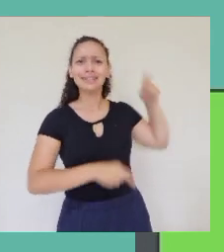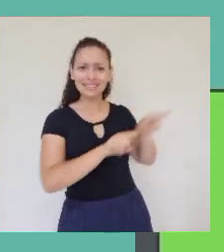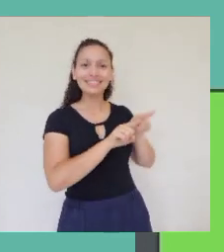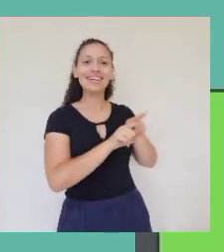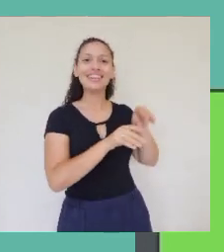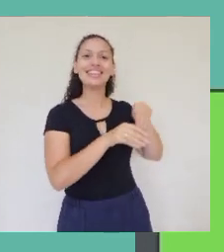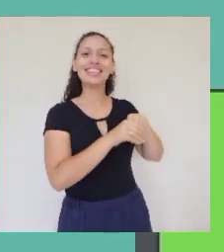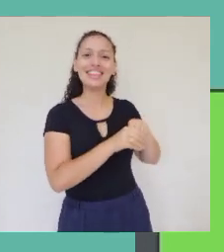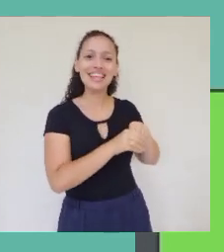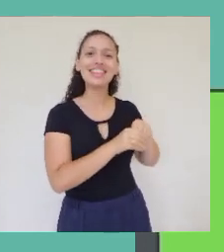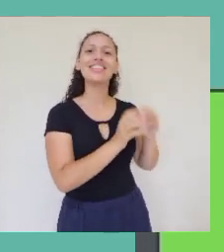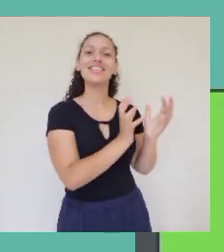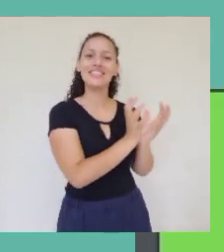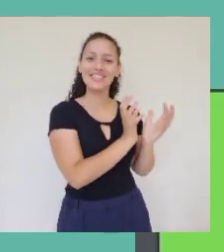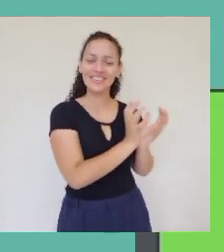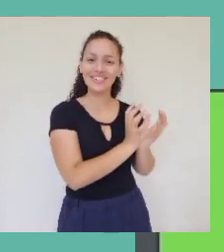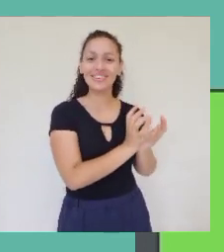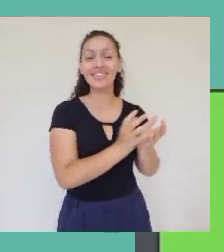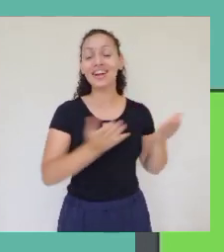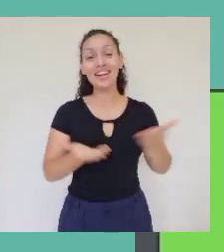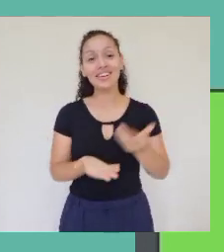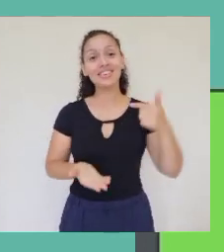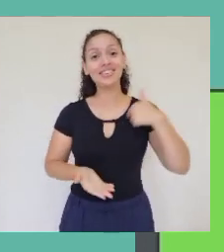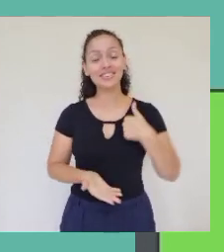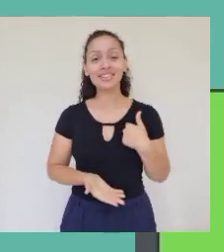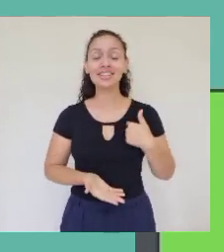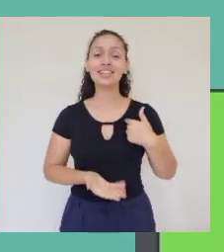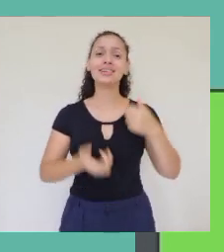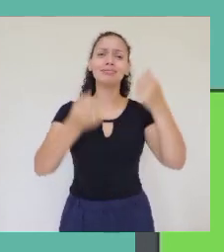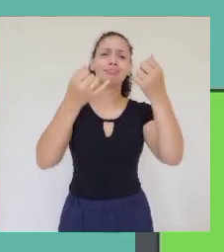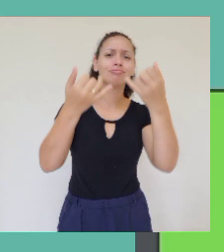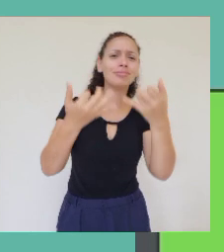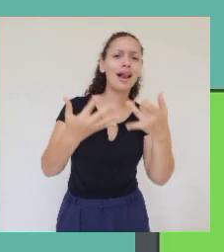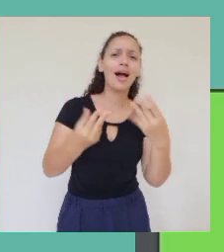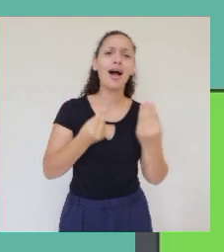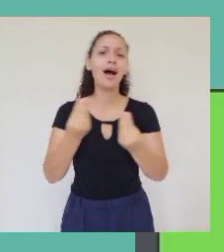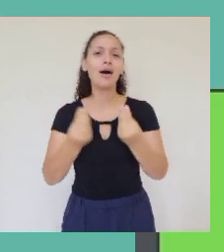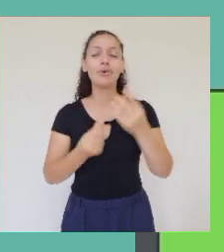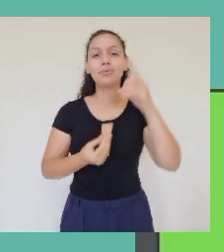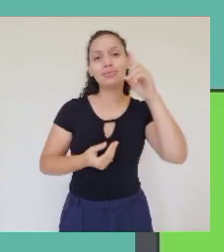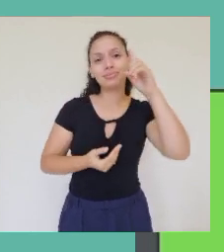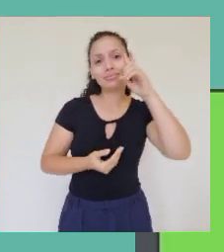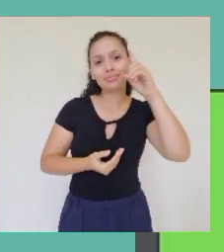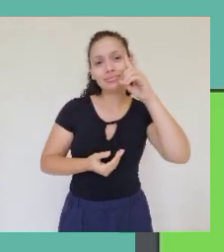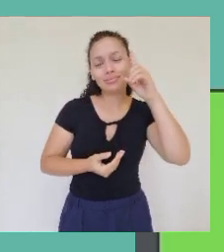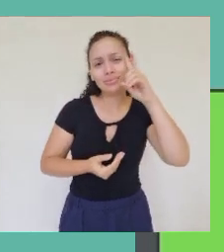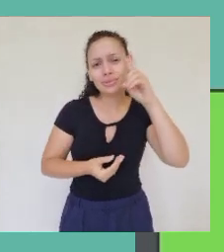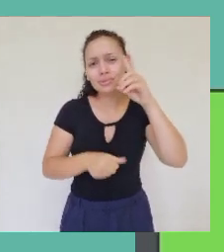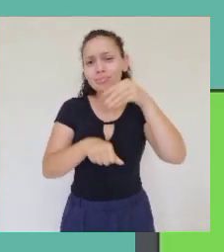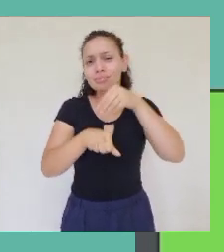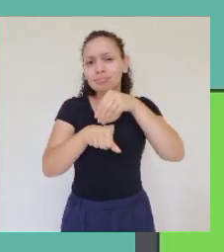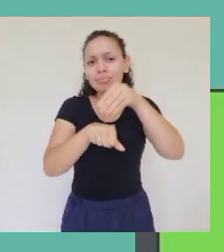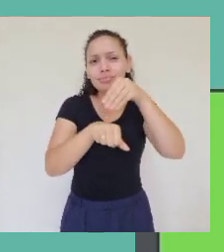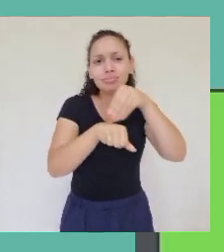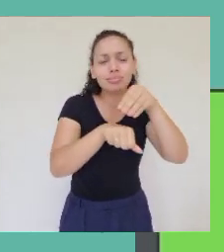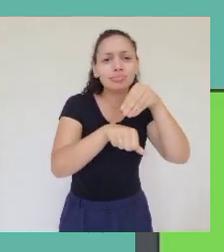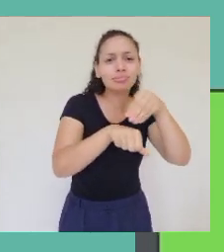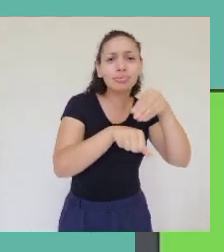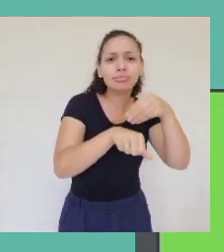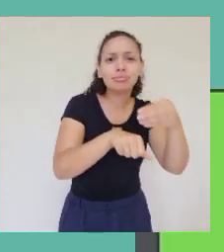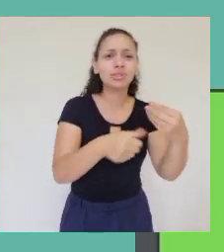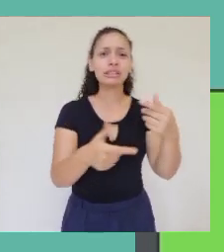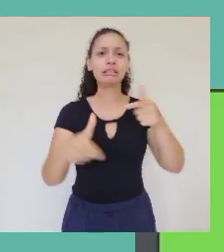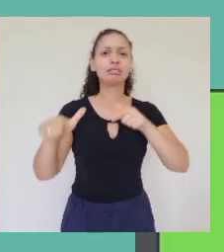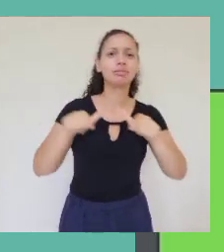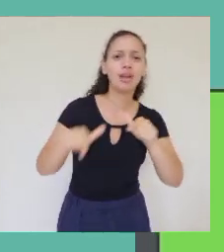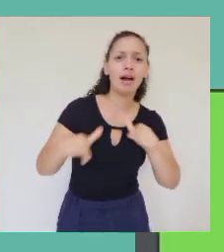cuidado postural nos seus dias de trabalho, nos seus dias de estudo, nos seus dias de lazer, tá? O intuito desse